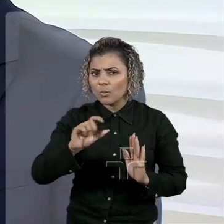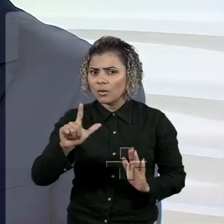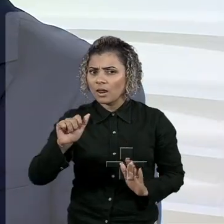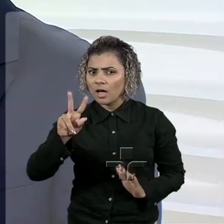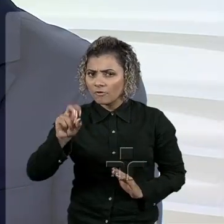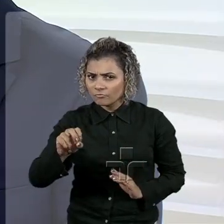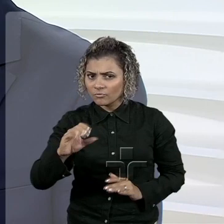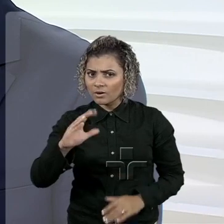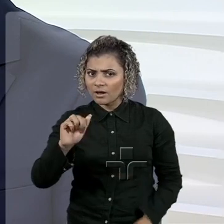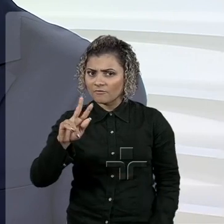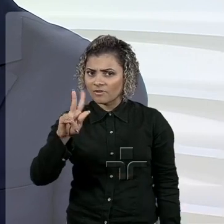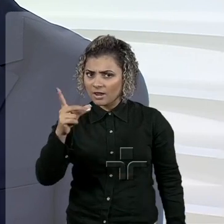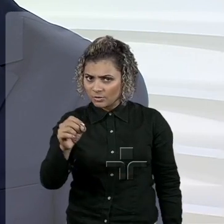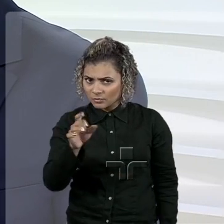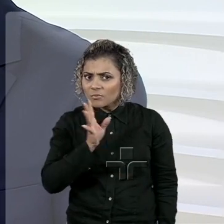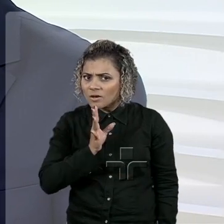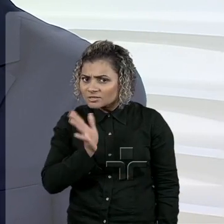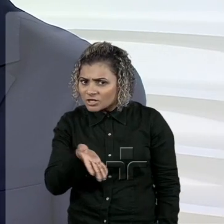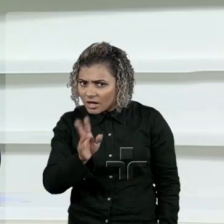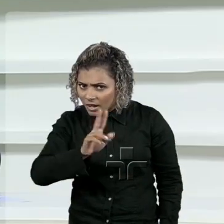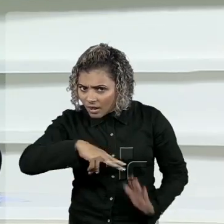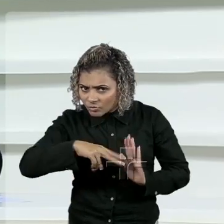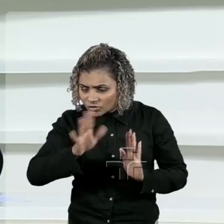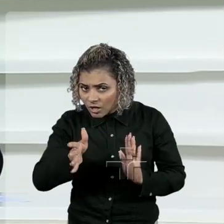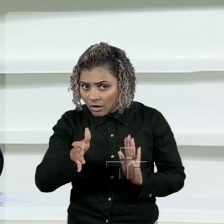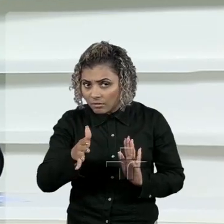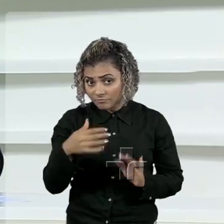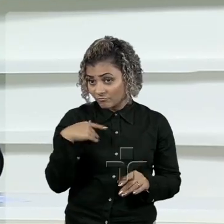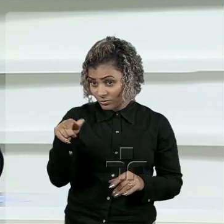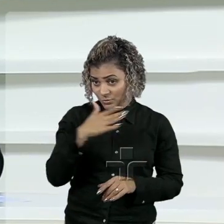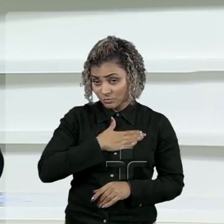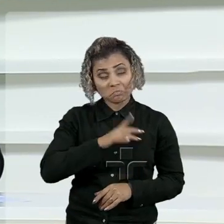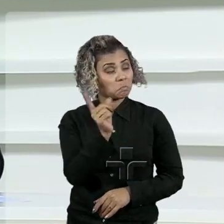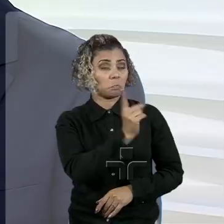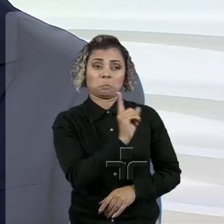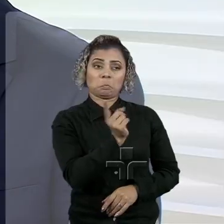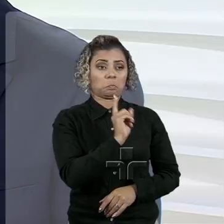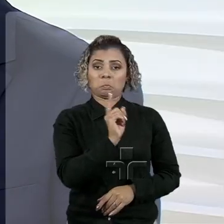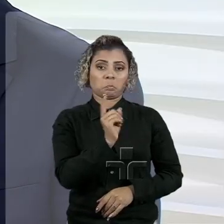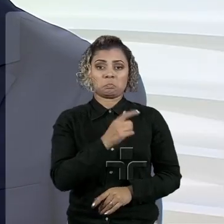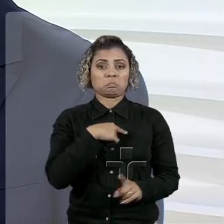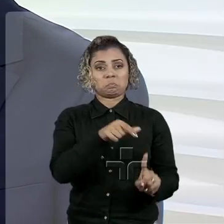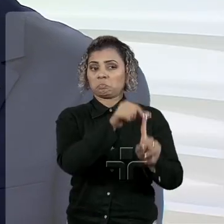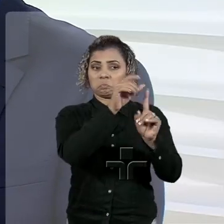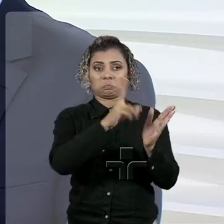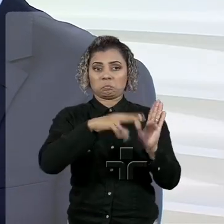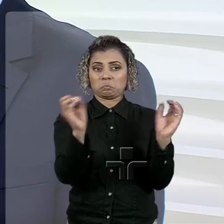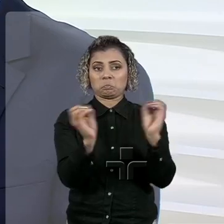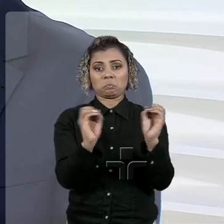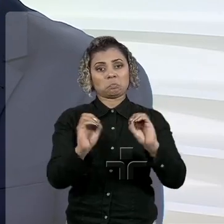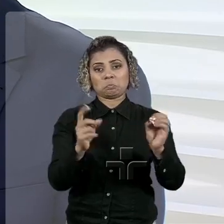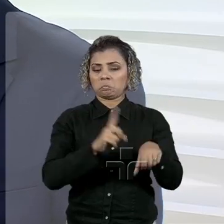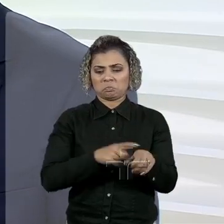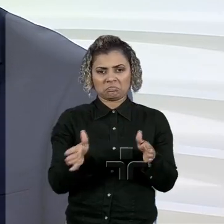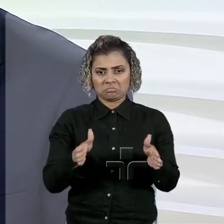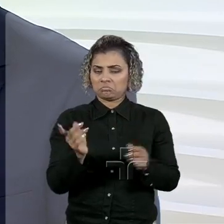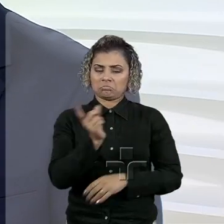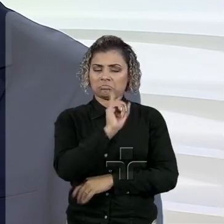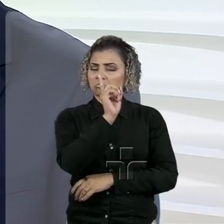Carvalho? Não. Não está entre as suas prioridades? Não. Neste momento,